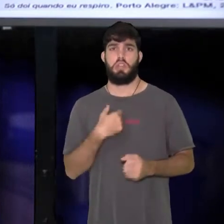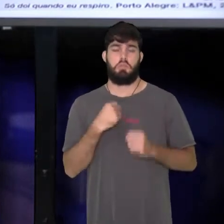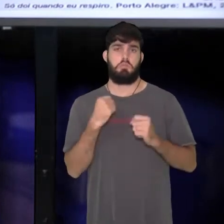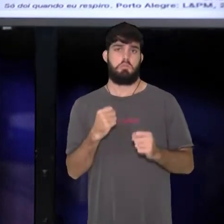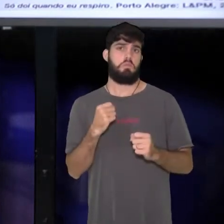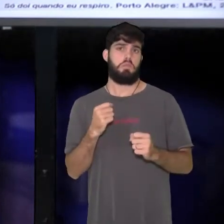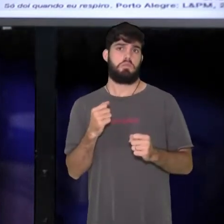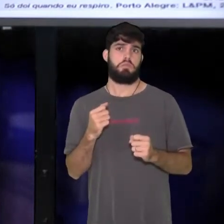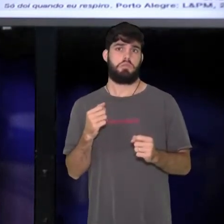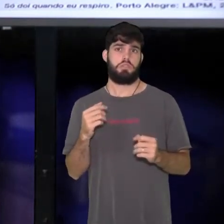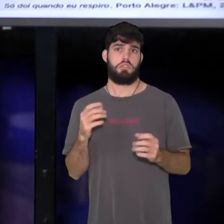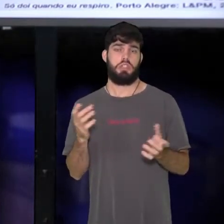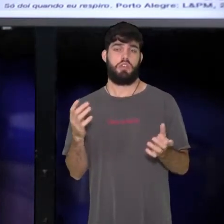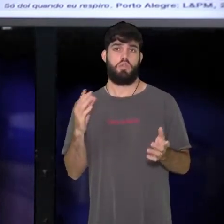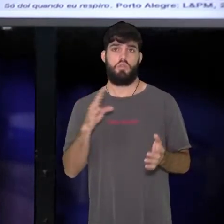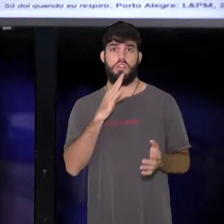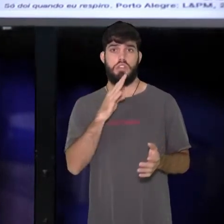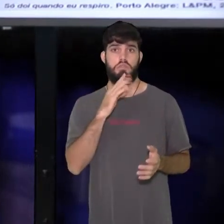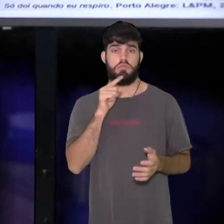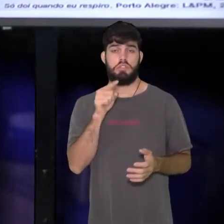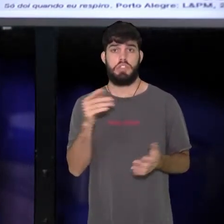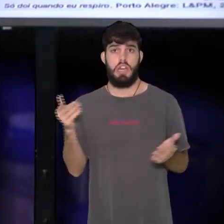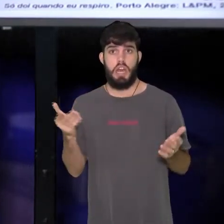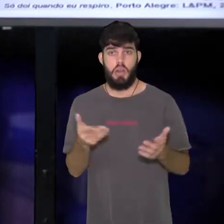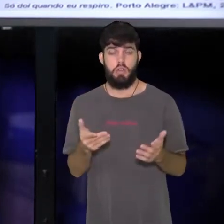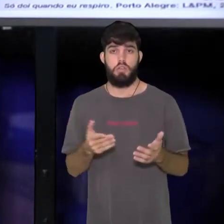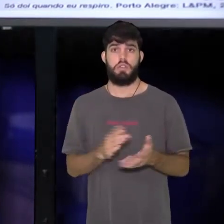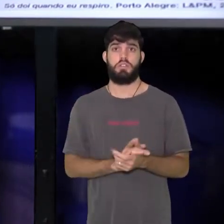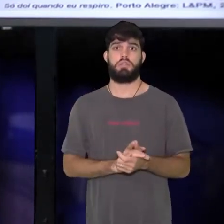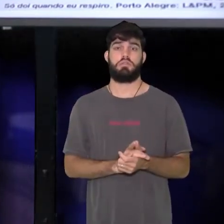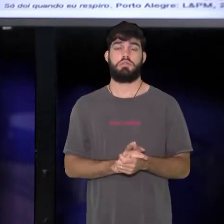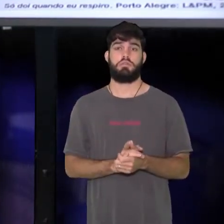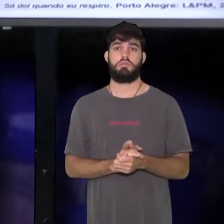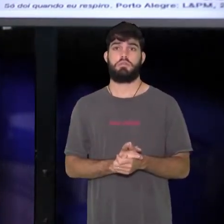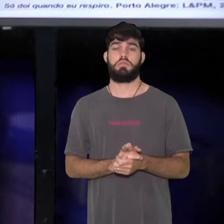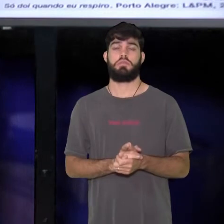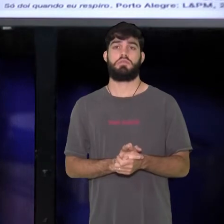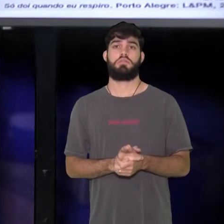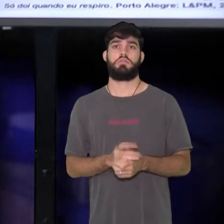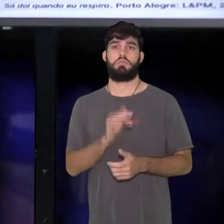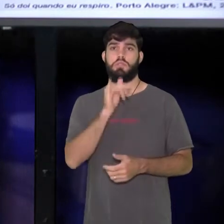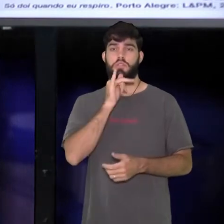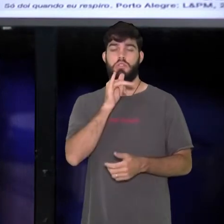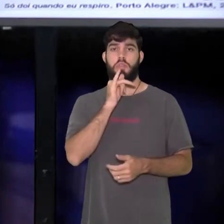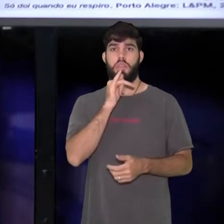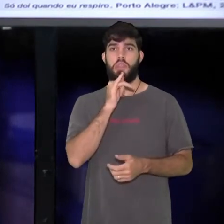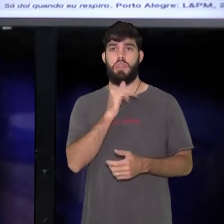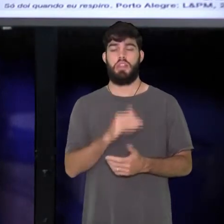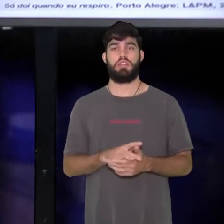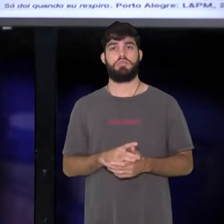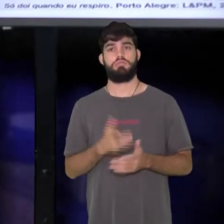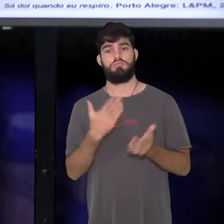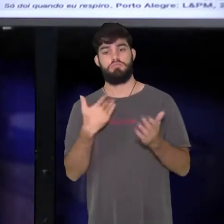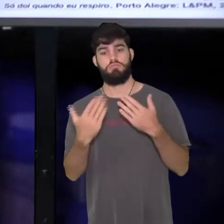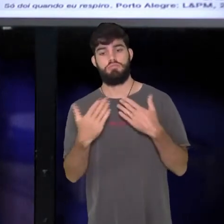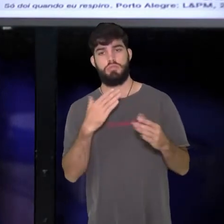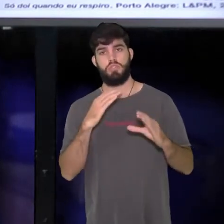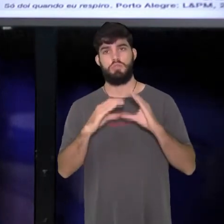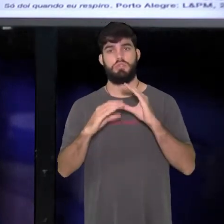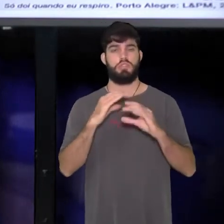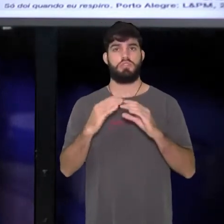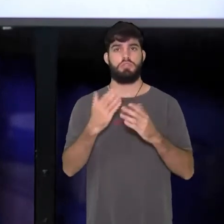conhecer você, mas a partir desse primeiro momento já estabelecer um belo ato de comunicação